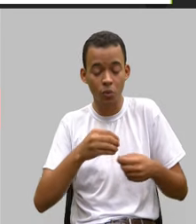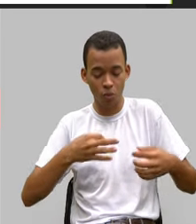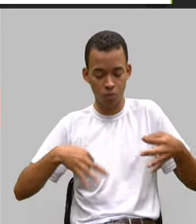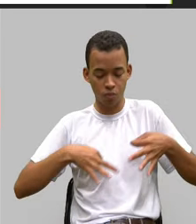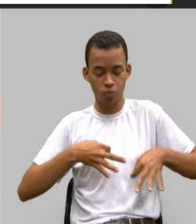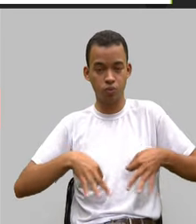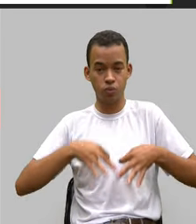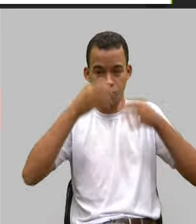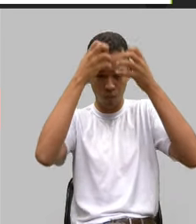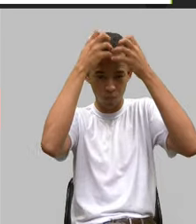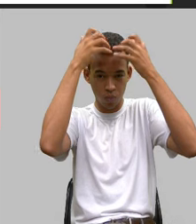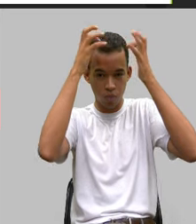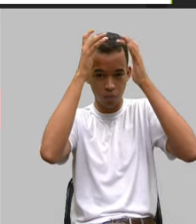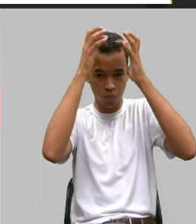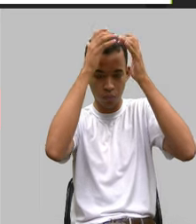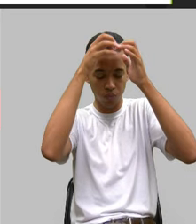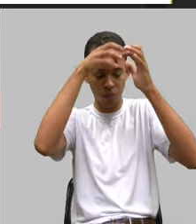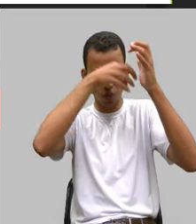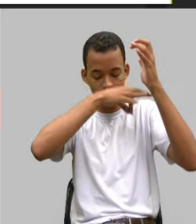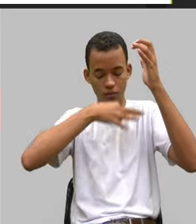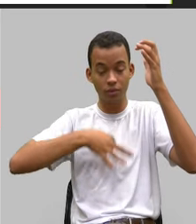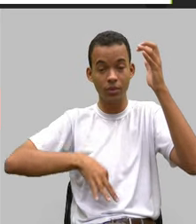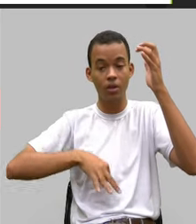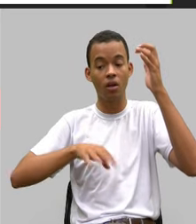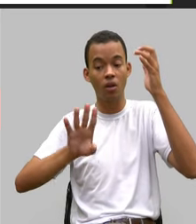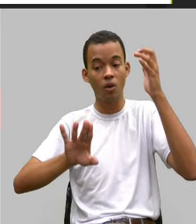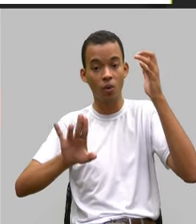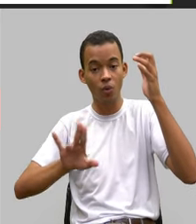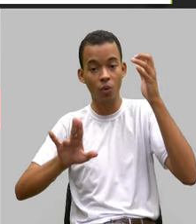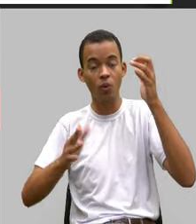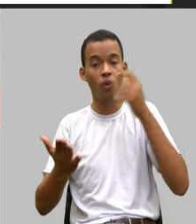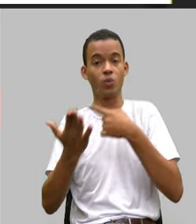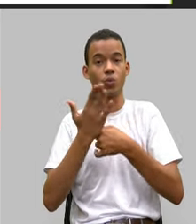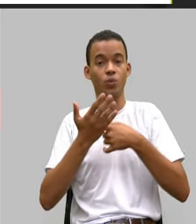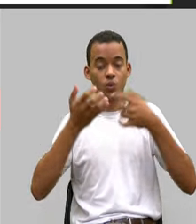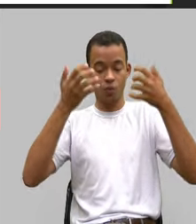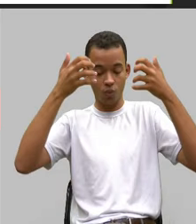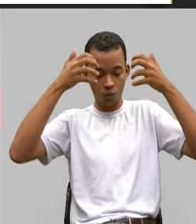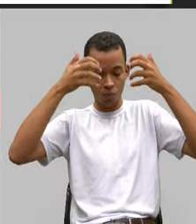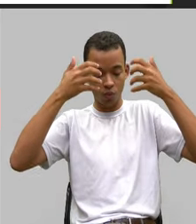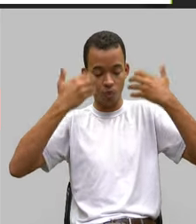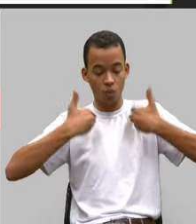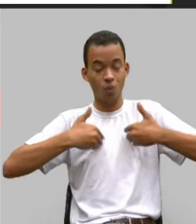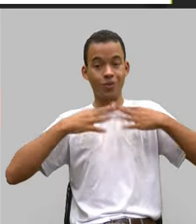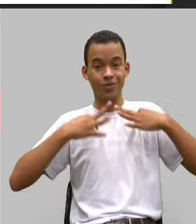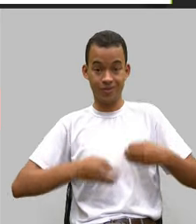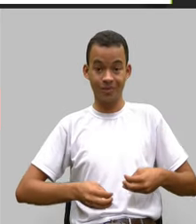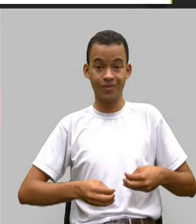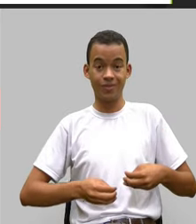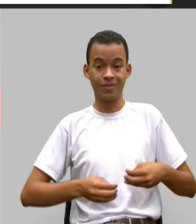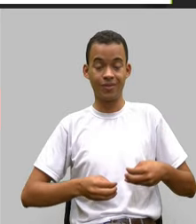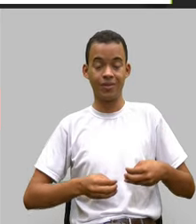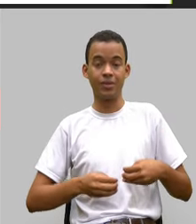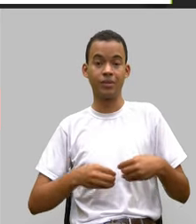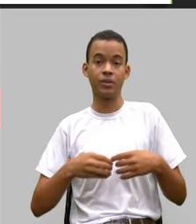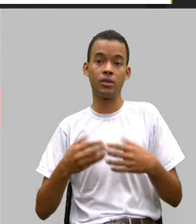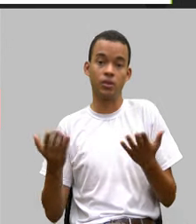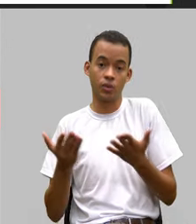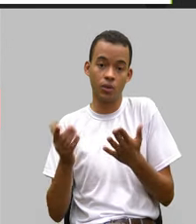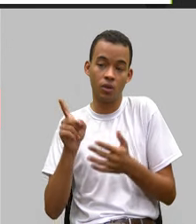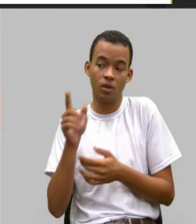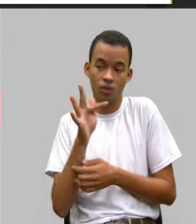é radicalmente agora que as faculdades estão ensinando isso e nós como